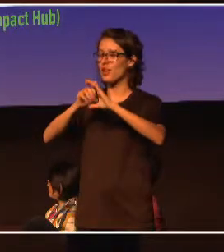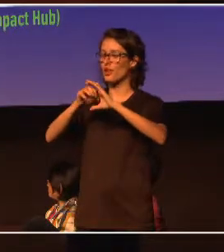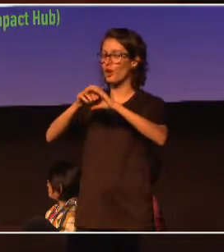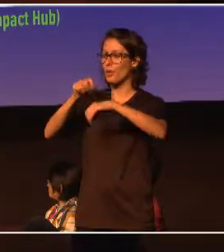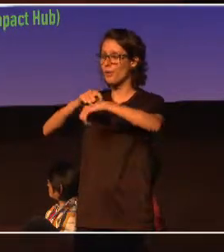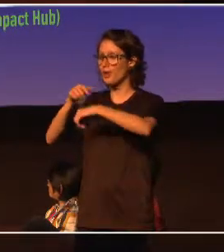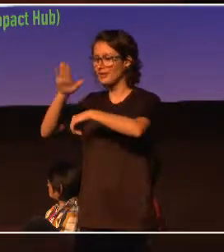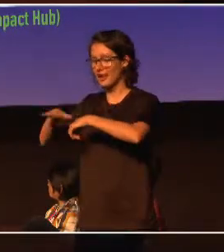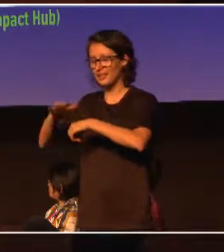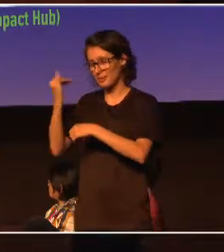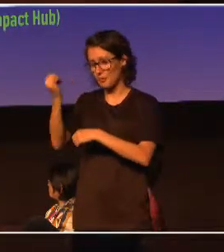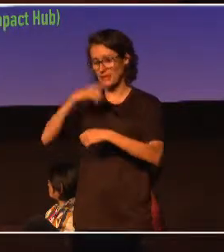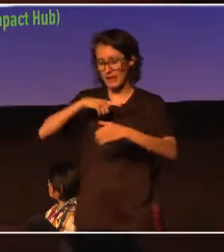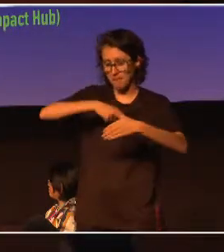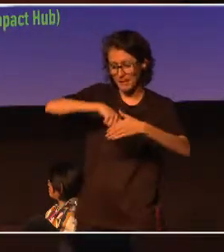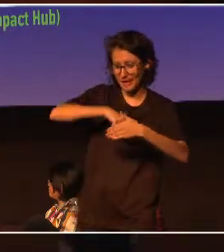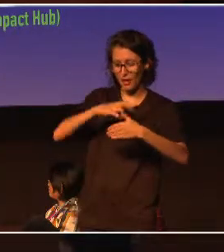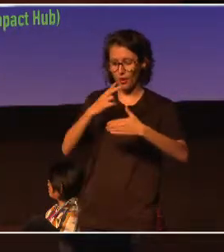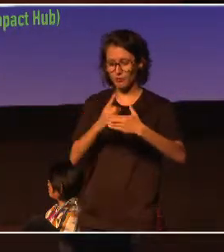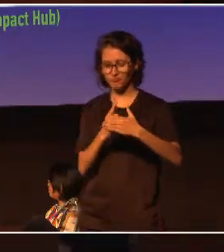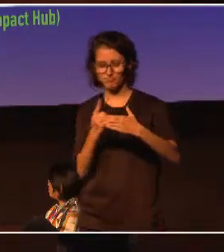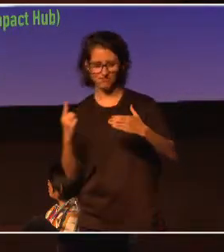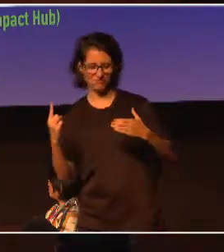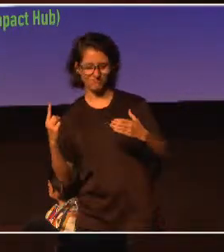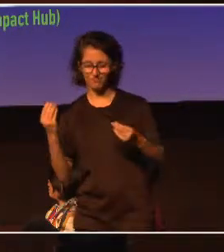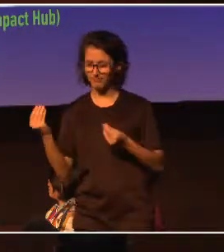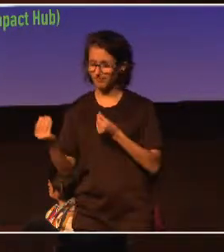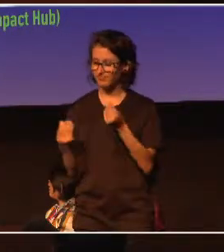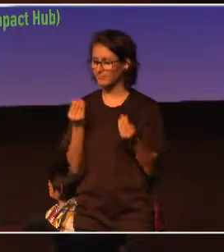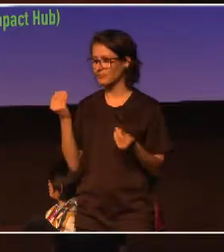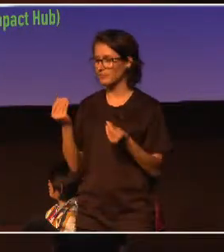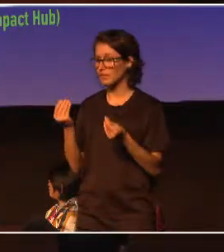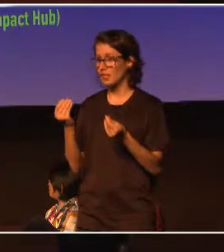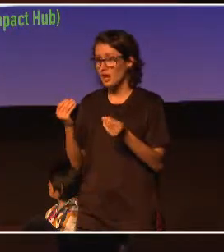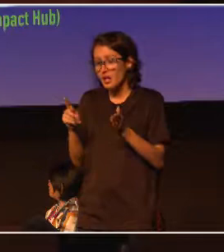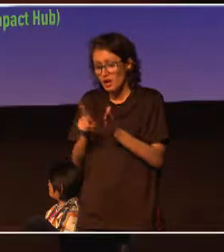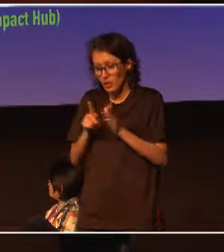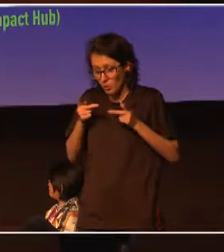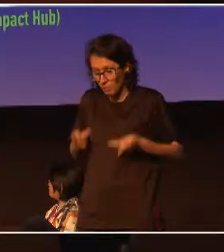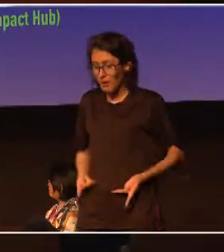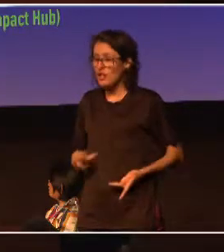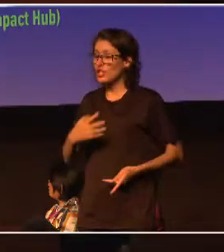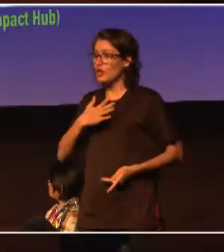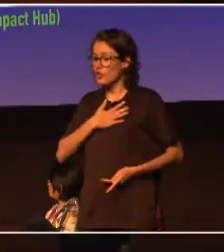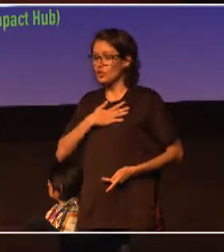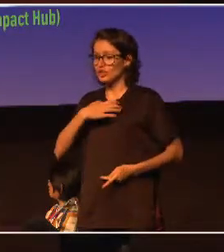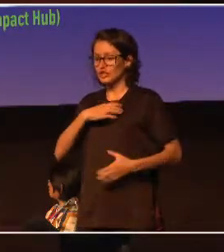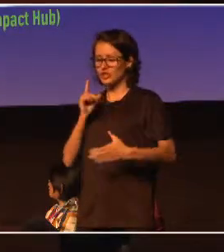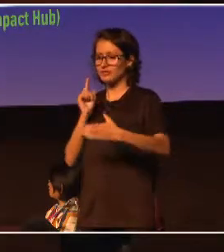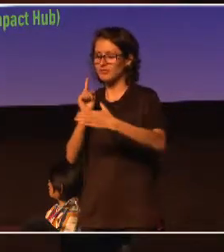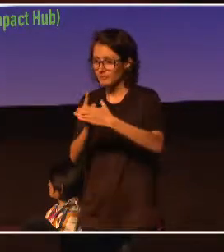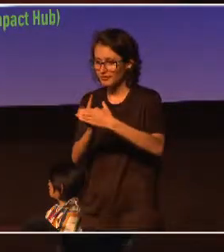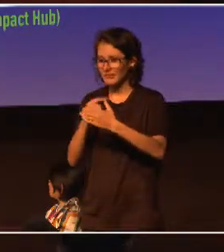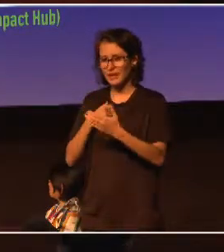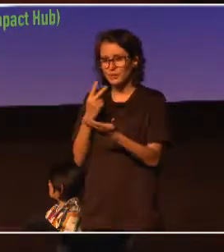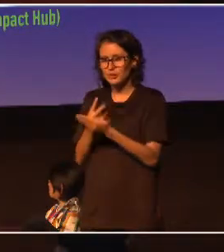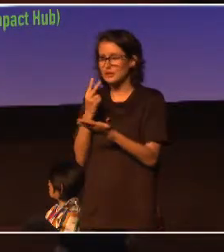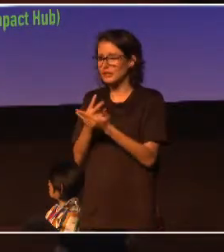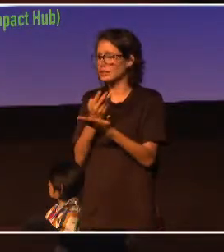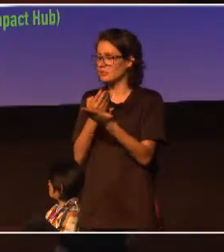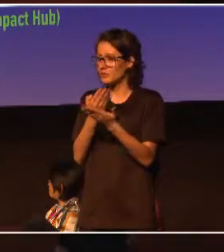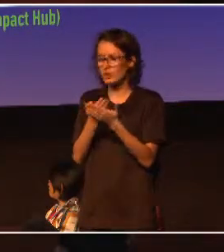uma panelinha ou de não ter uma panelinha. E a essência do ser humano é o pertencimento, e eu venho estudando por que é assim.